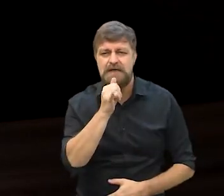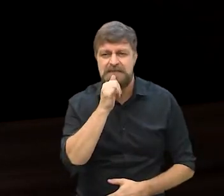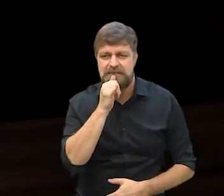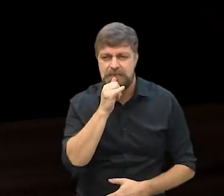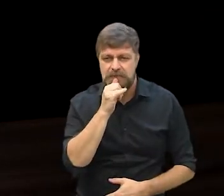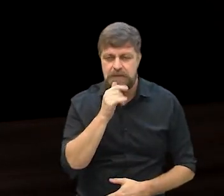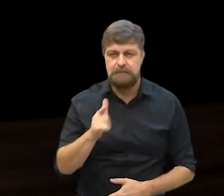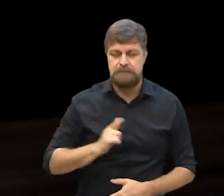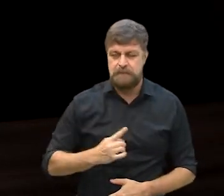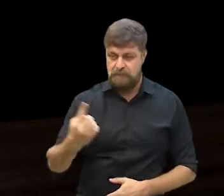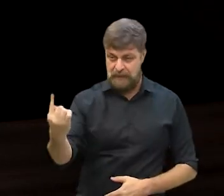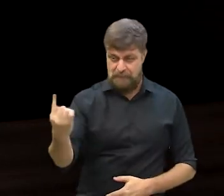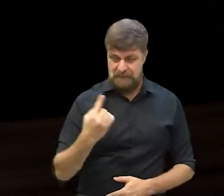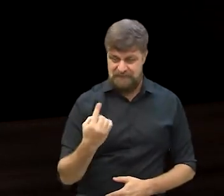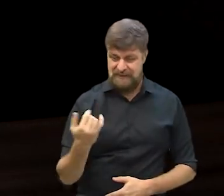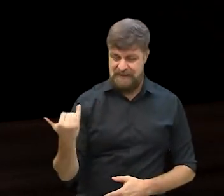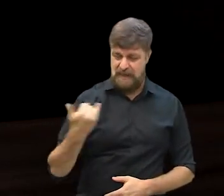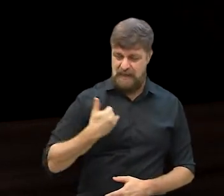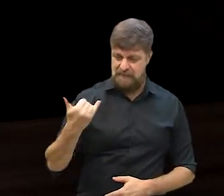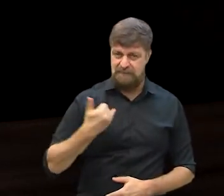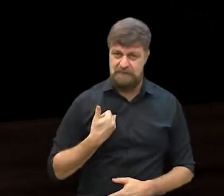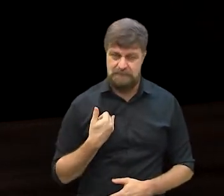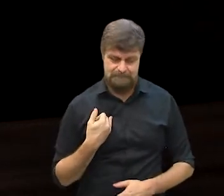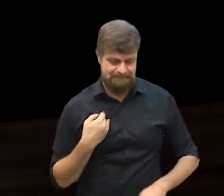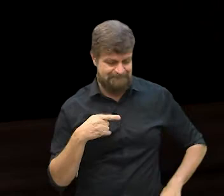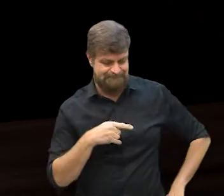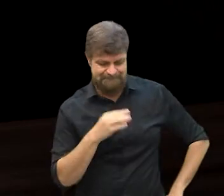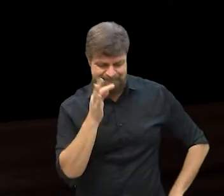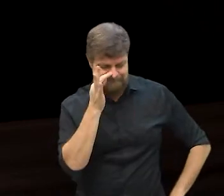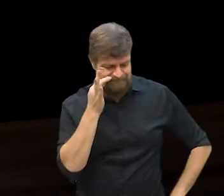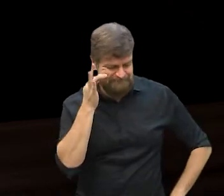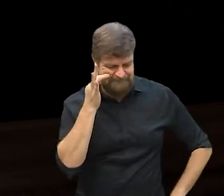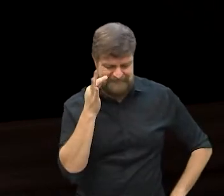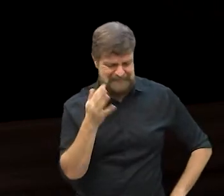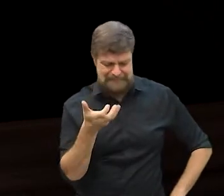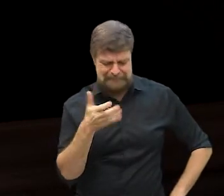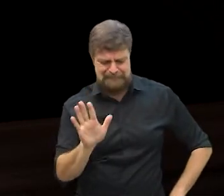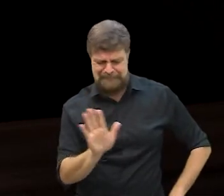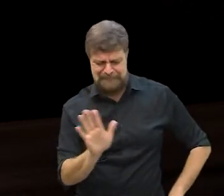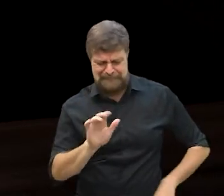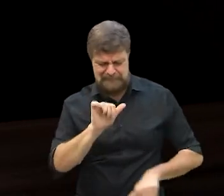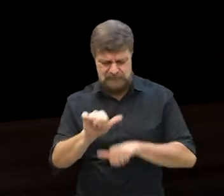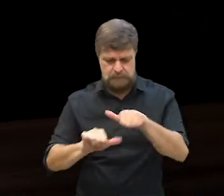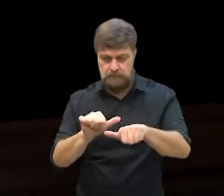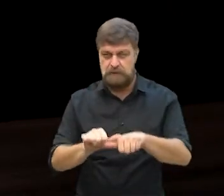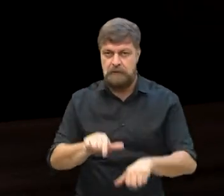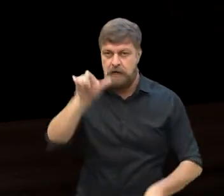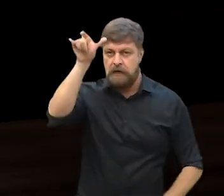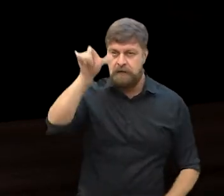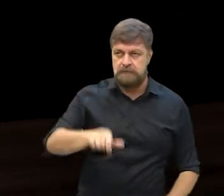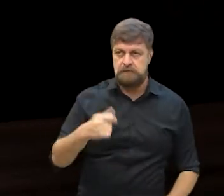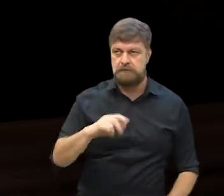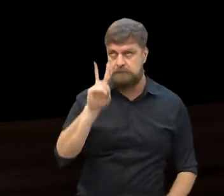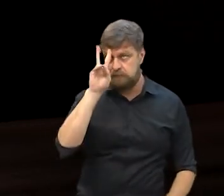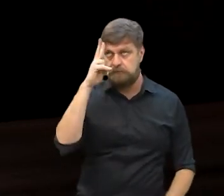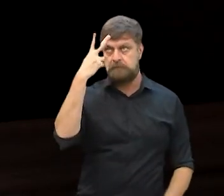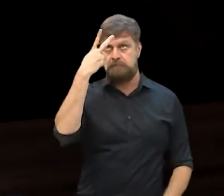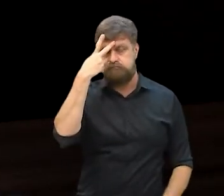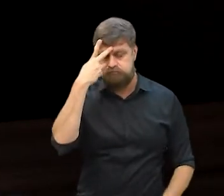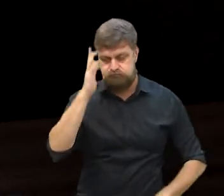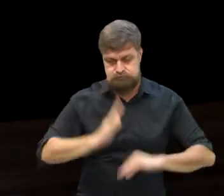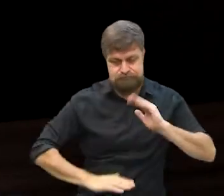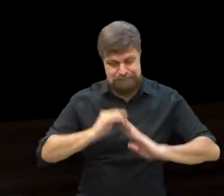no meio do projeto, o cliente chegou para você e falou assim: Fernando, eu não quero nada disso. E você teve que